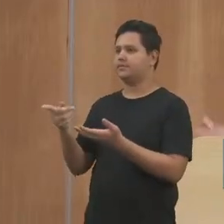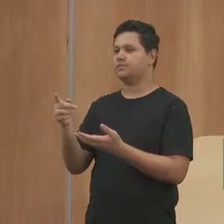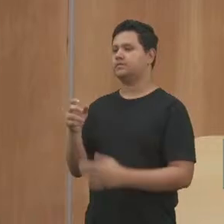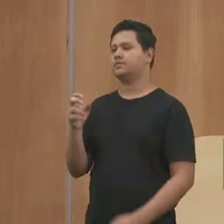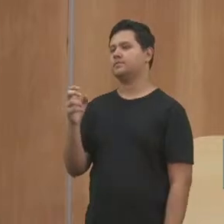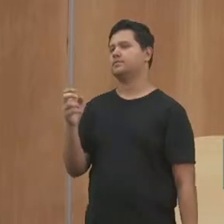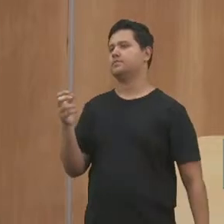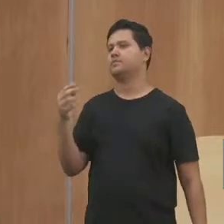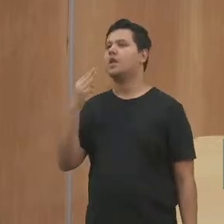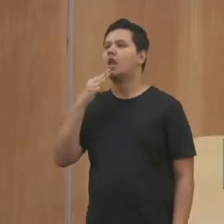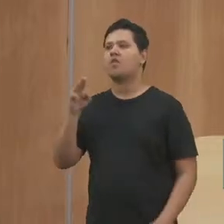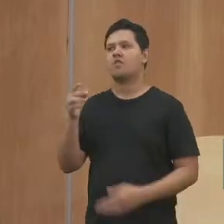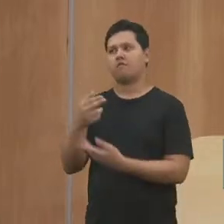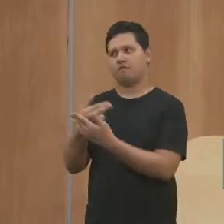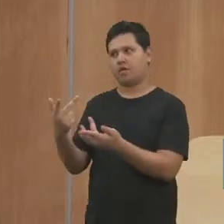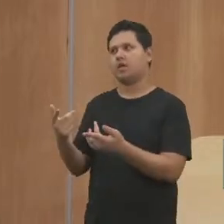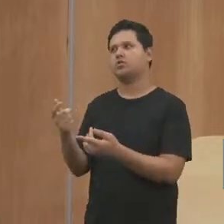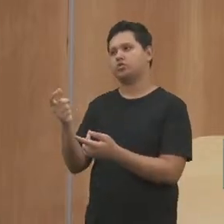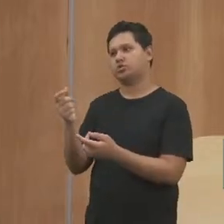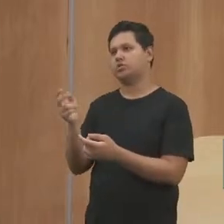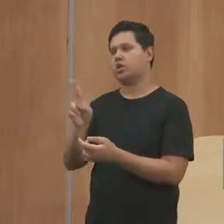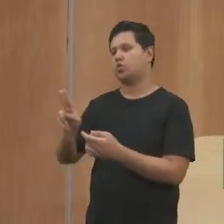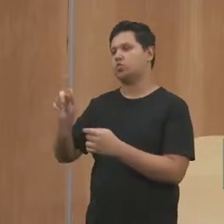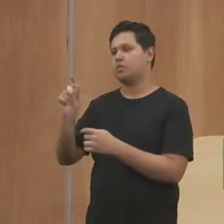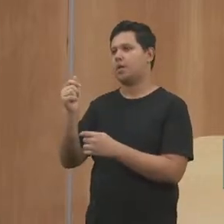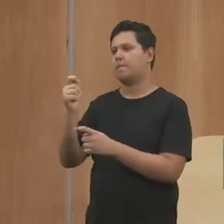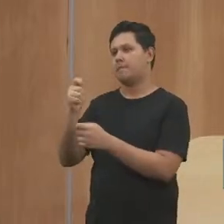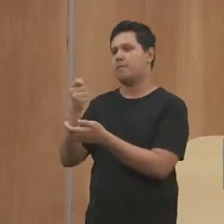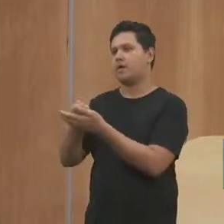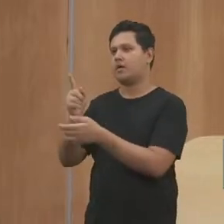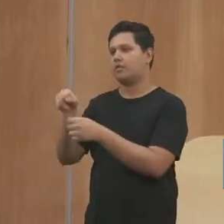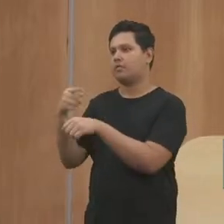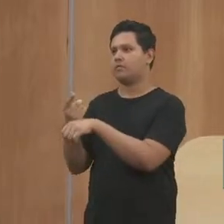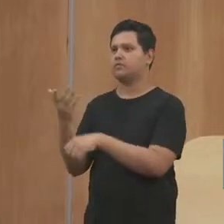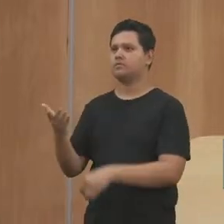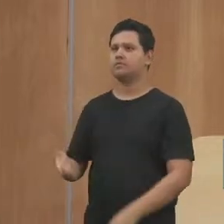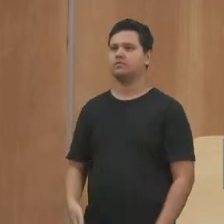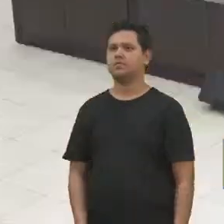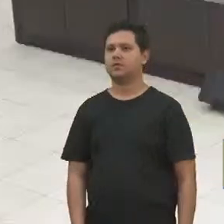que virou restos a pagar do município. Agradeço a sua participação.